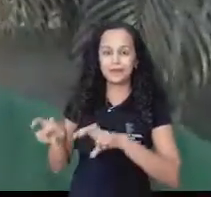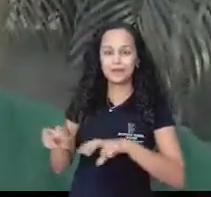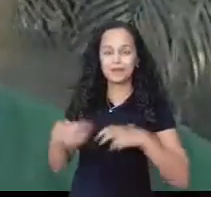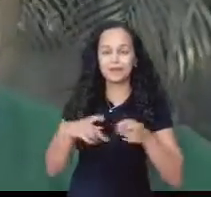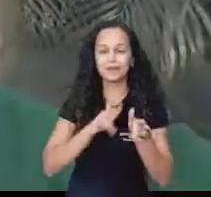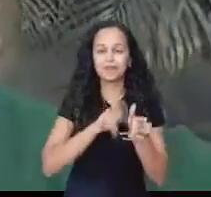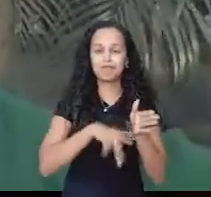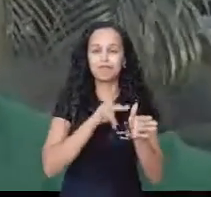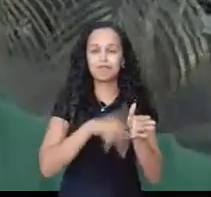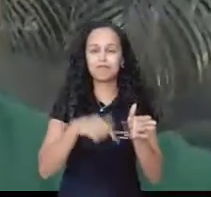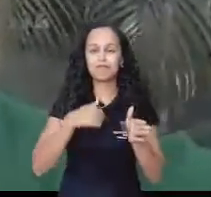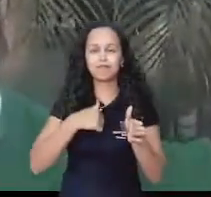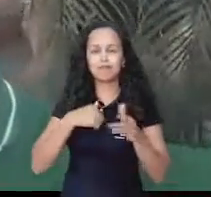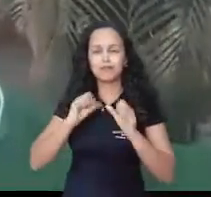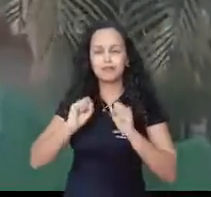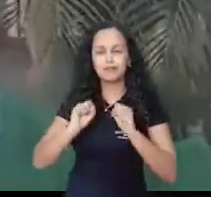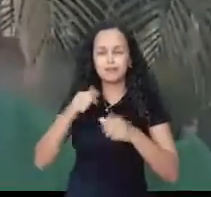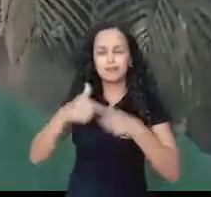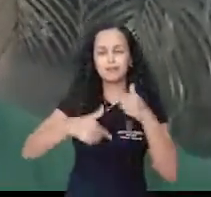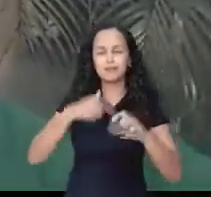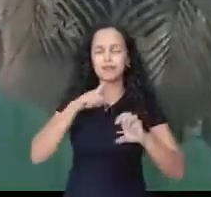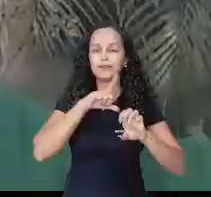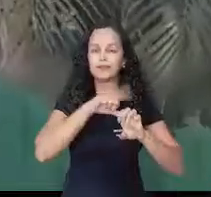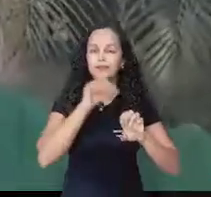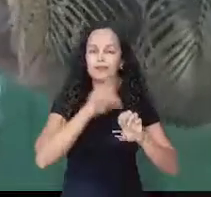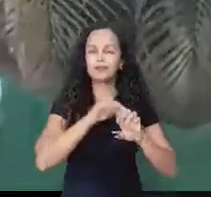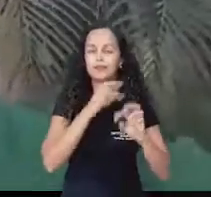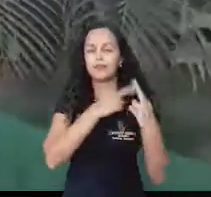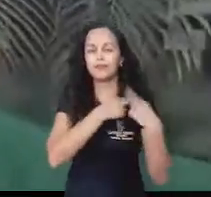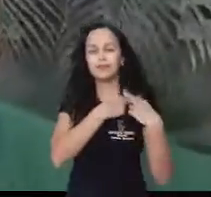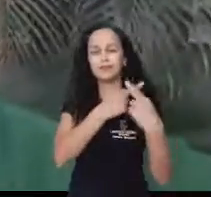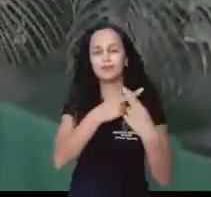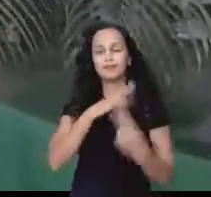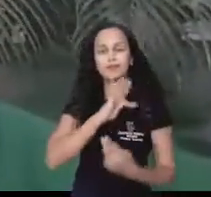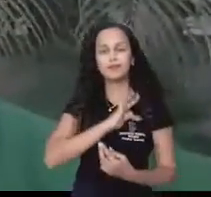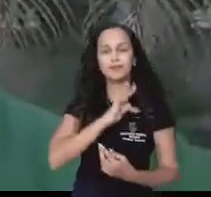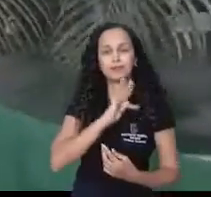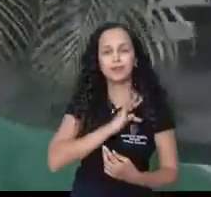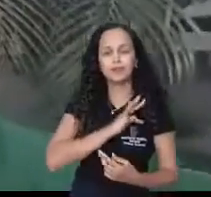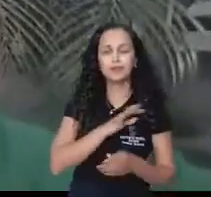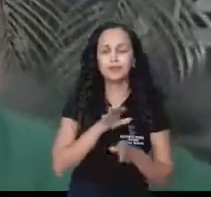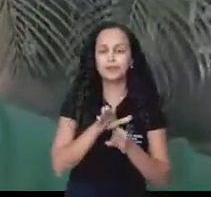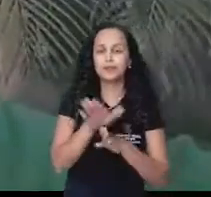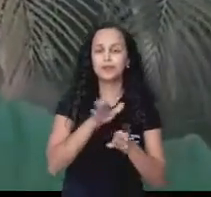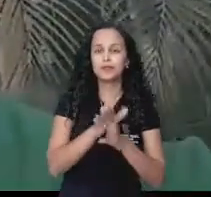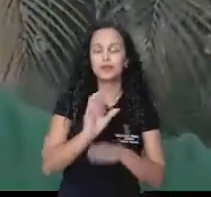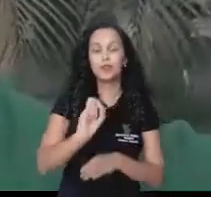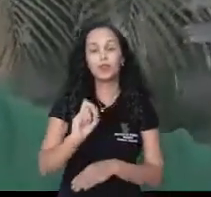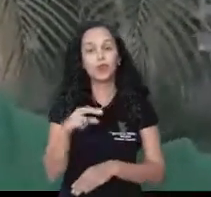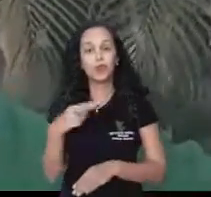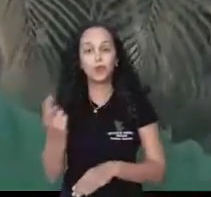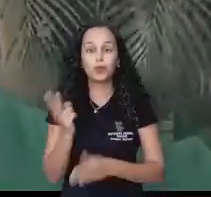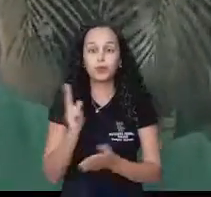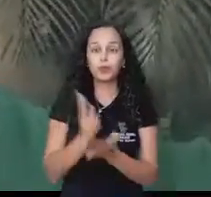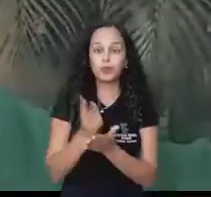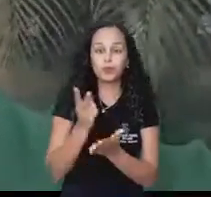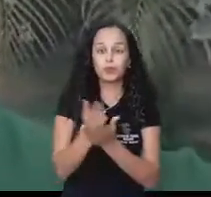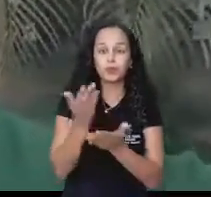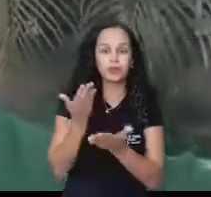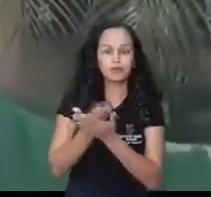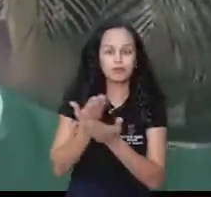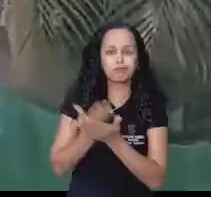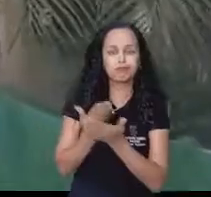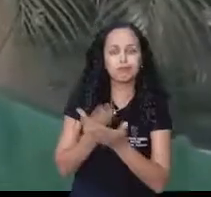Técnico em Agropecuária, eu poderia ter diversas atuações, seja como empreendedor, responsável técnico, como consultor, ou seguir